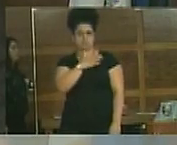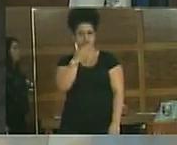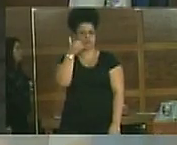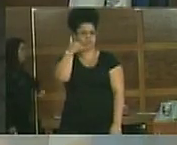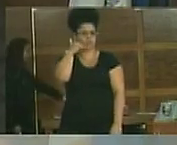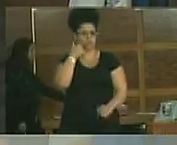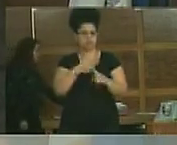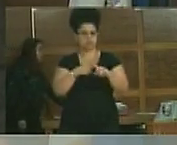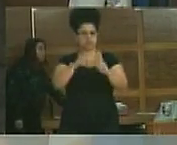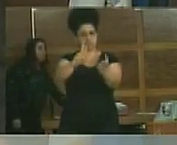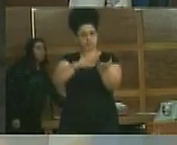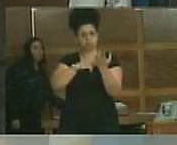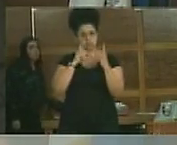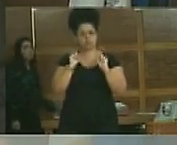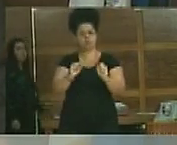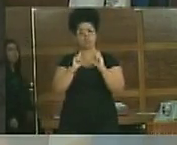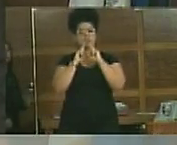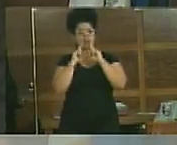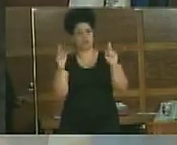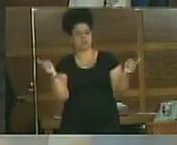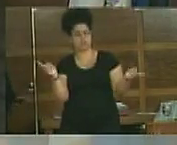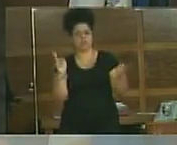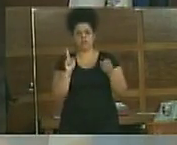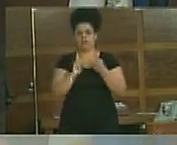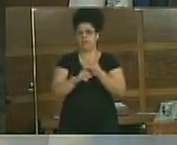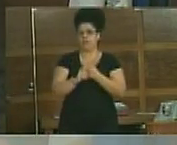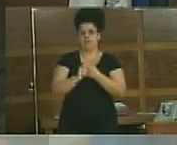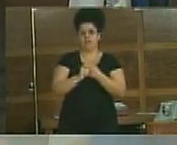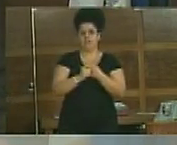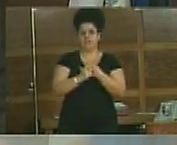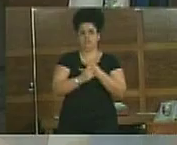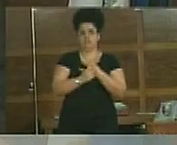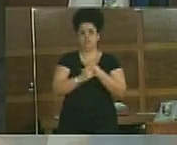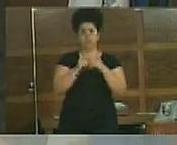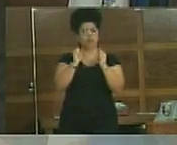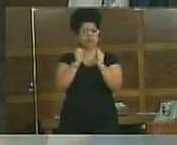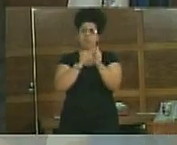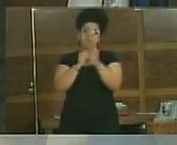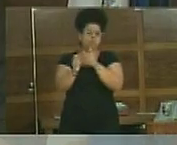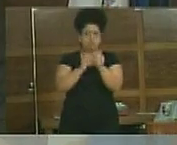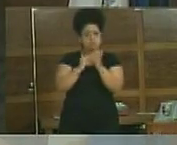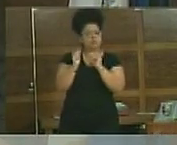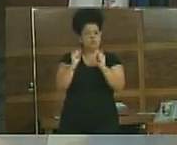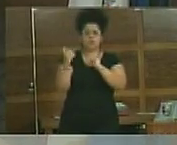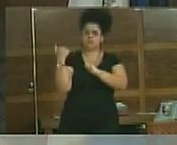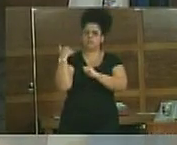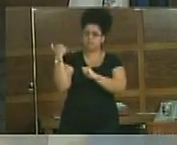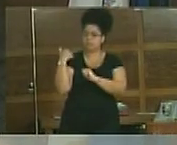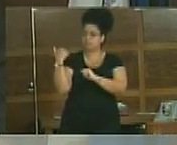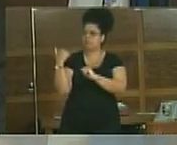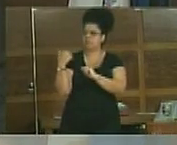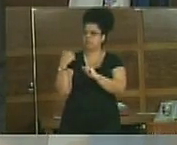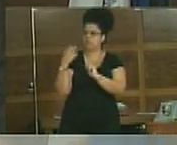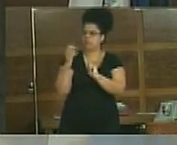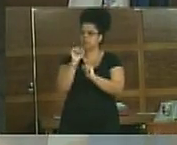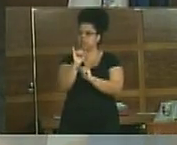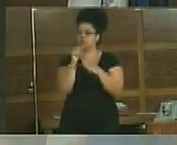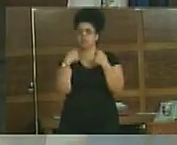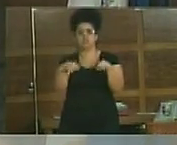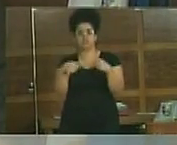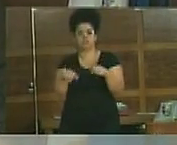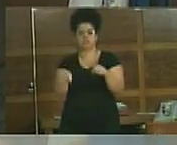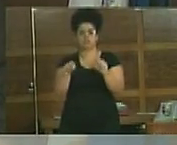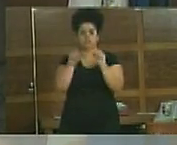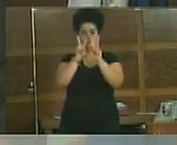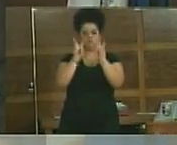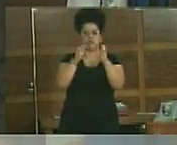998-12-7948. É para reclamar, é para... Vereador, você elegeu o vereador para isso, para reclamar, para buscar o que é de obrigação dele. Pode deixar